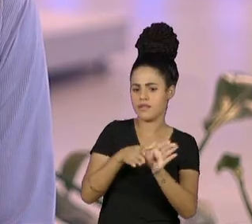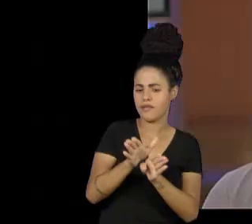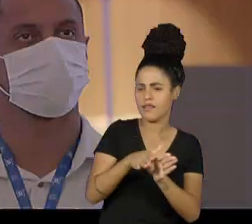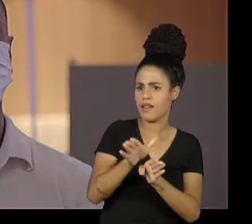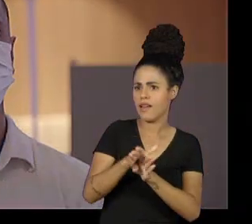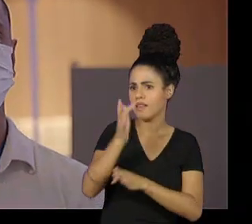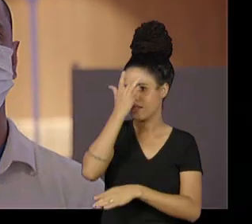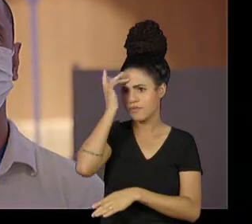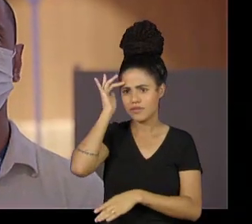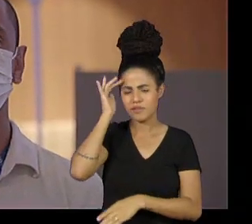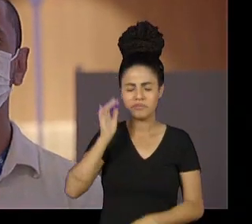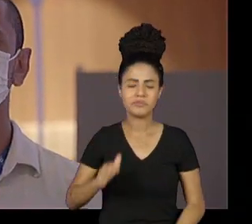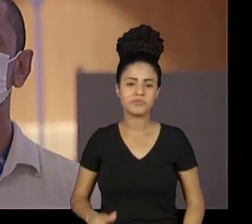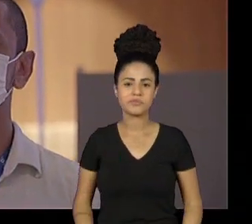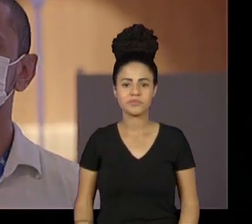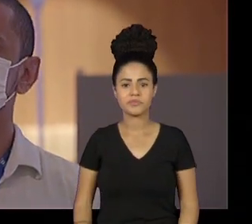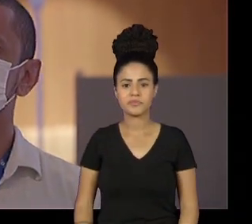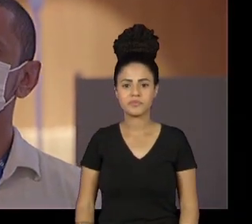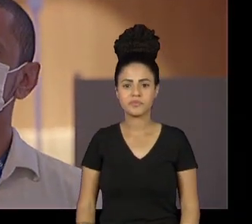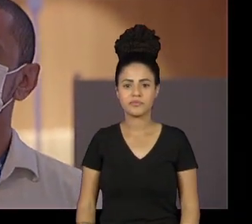conselheiros.